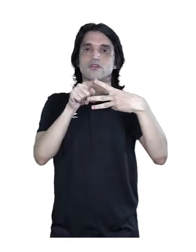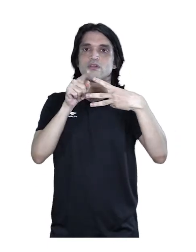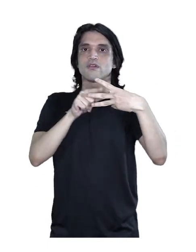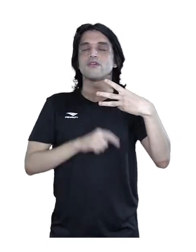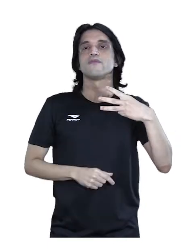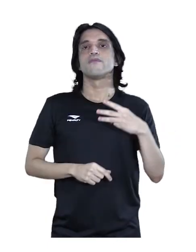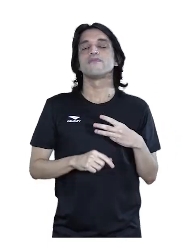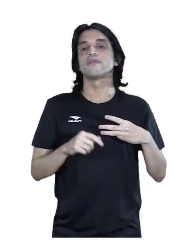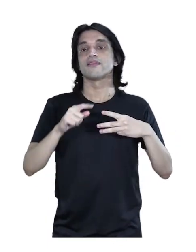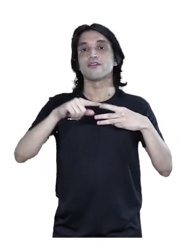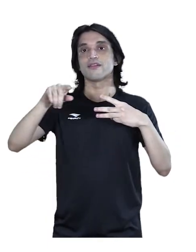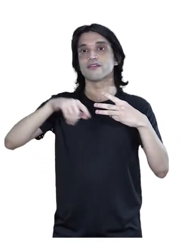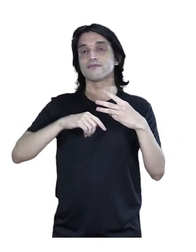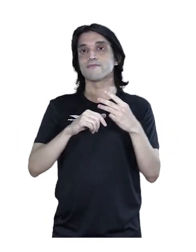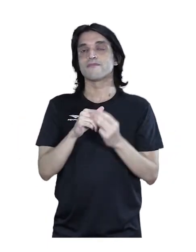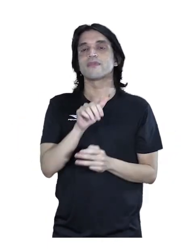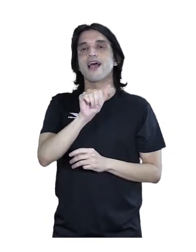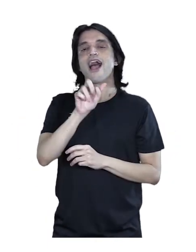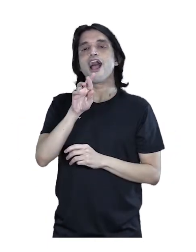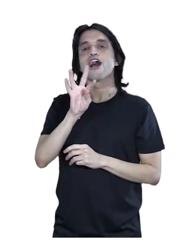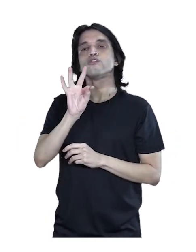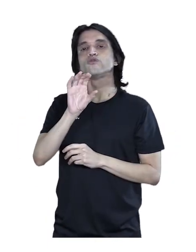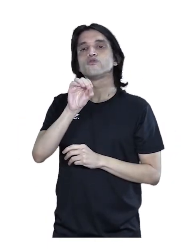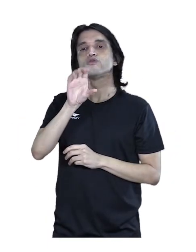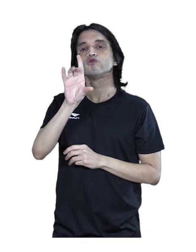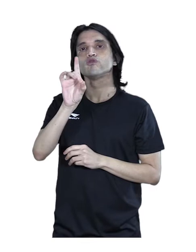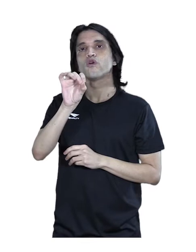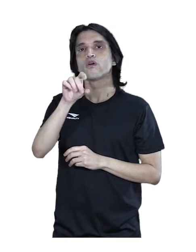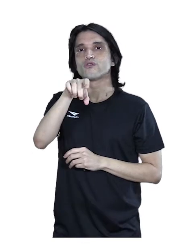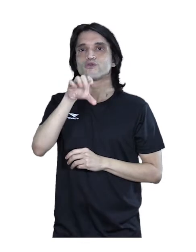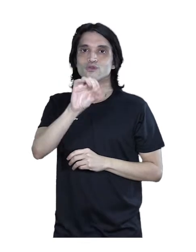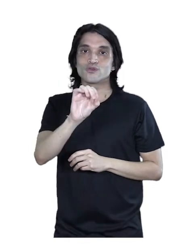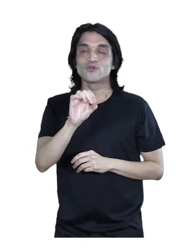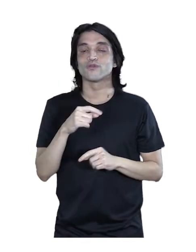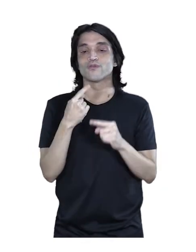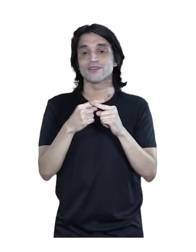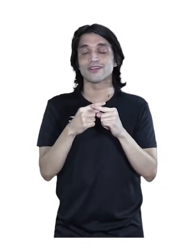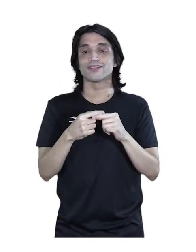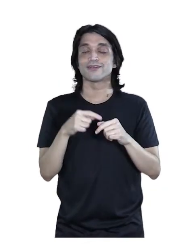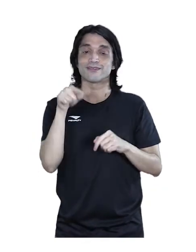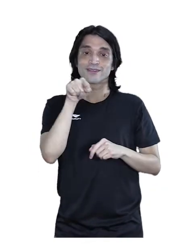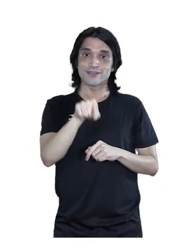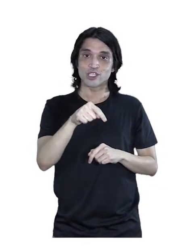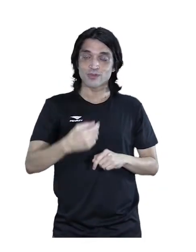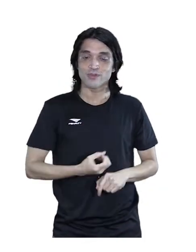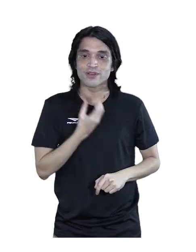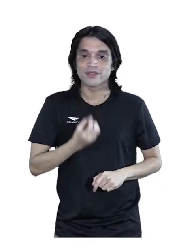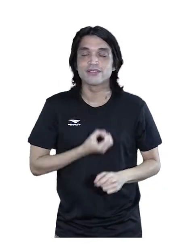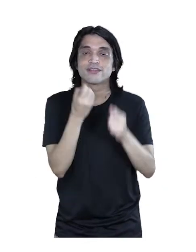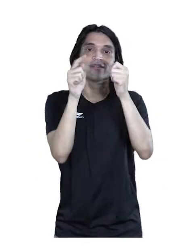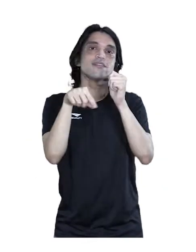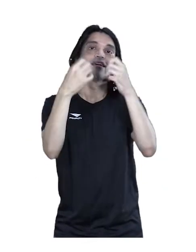Oliveira, o mais ortodoxo dos poetas parnasianos. Por quê? Porque suas poesias são voltadas à descrição